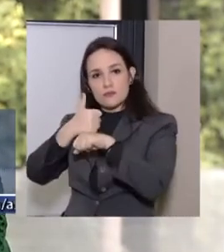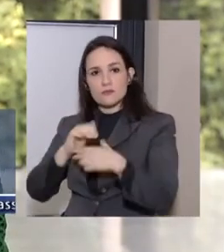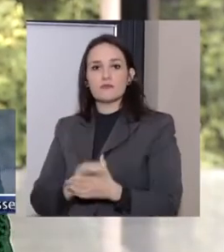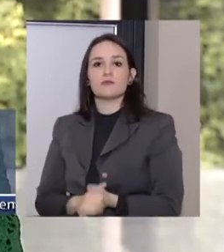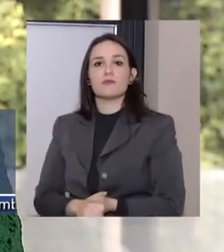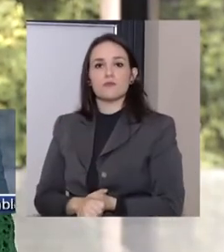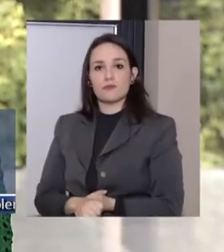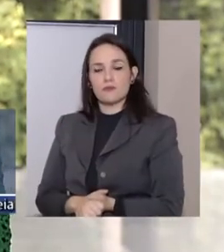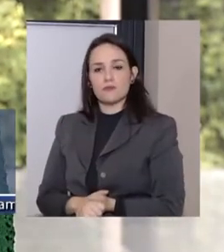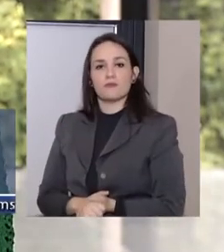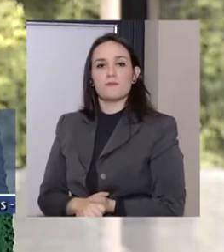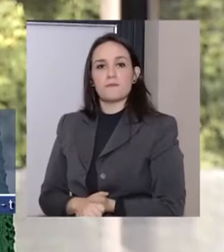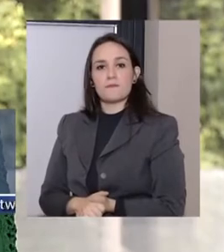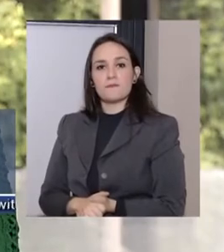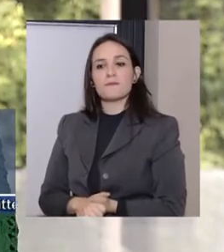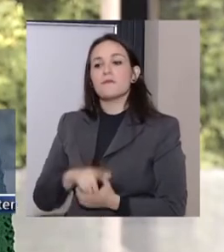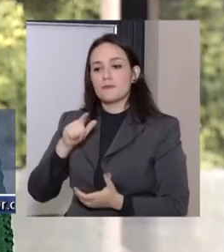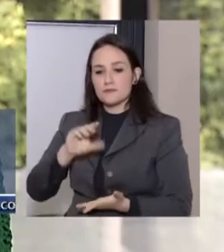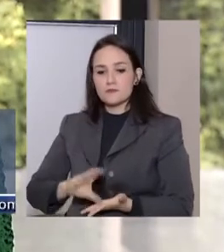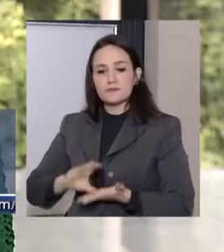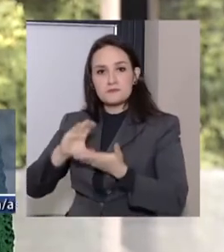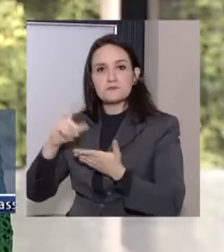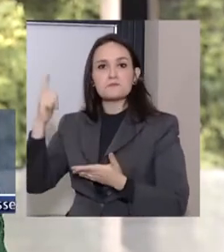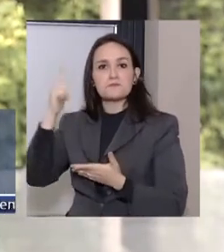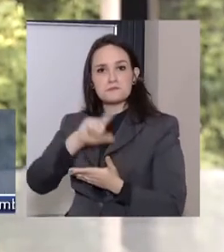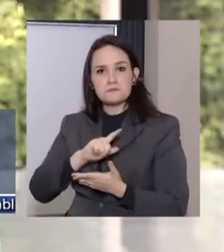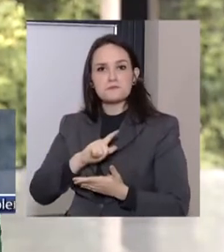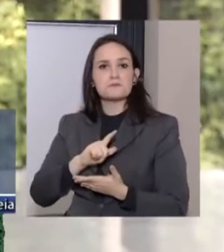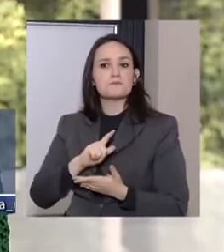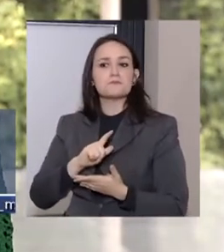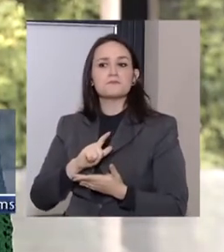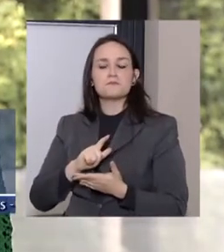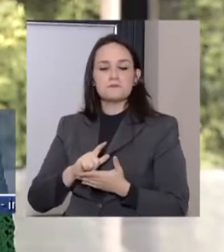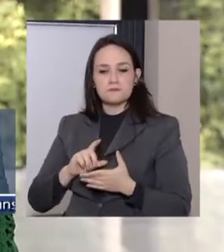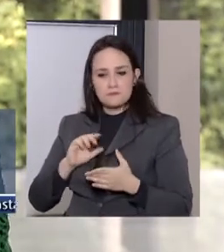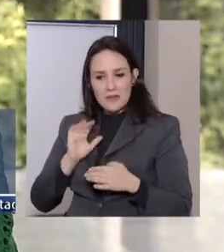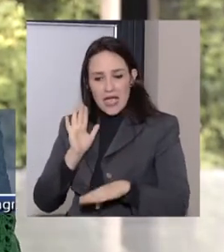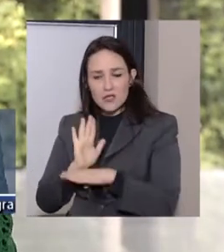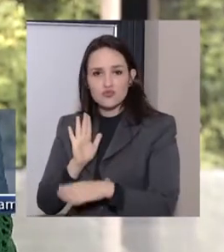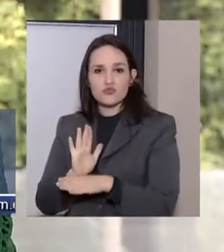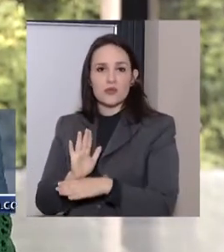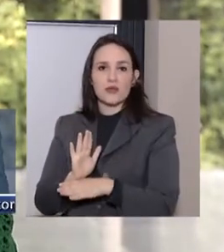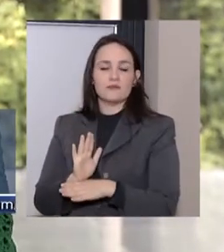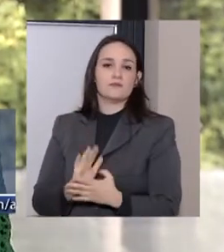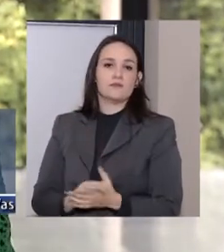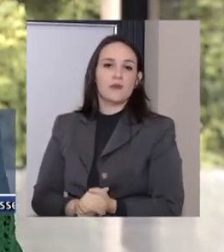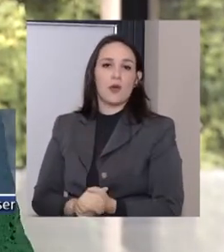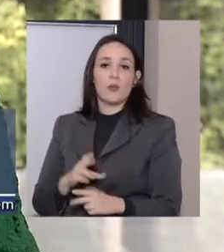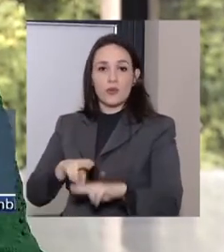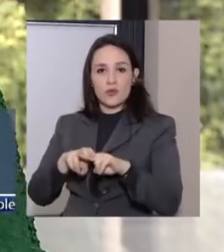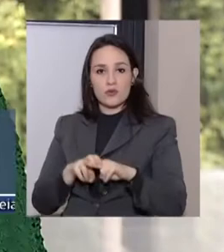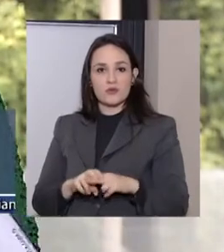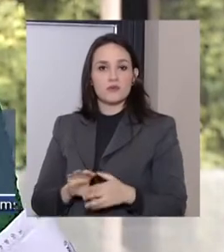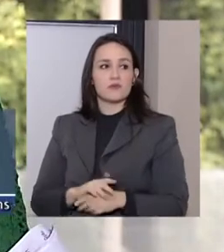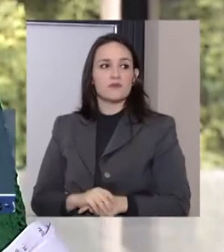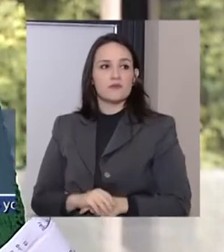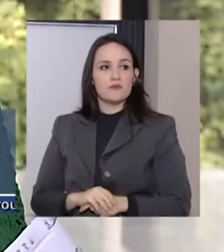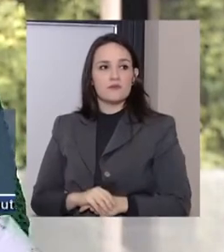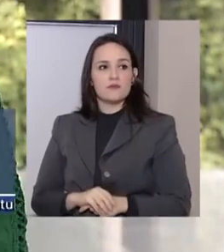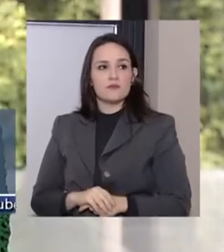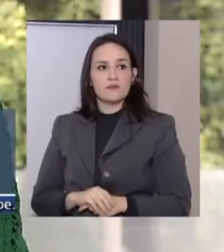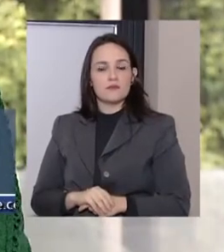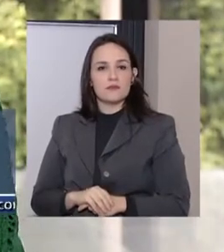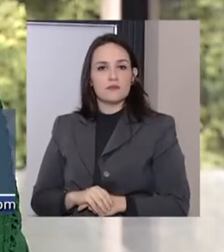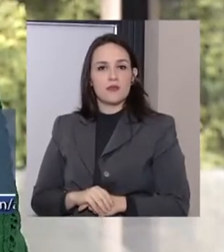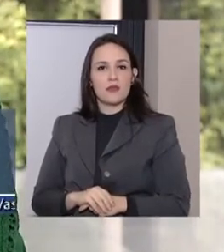defendido pelo Conselho, pelos professores, pelos pesquisadores, Então, ele deu uma